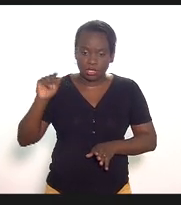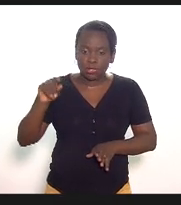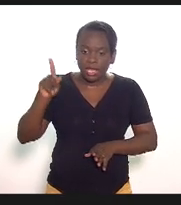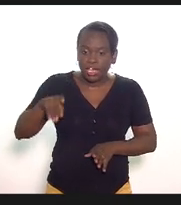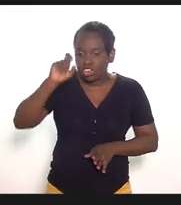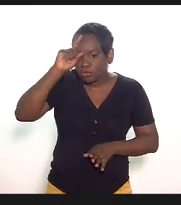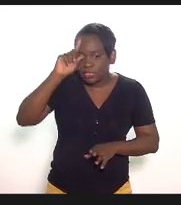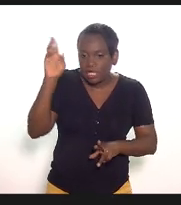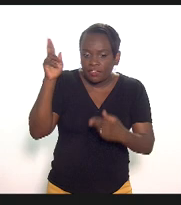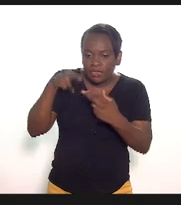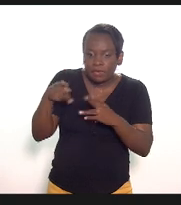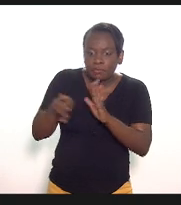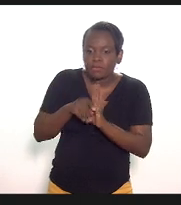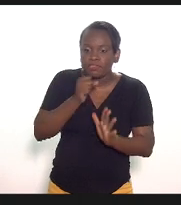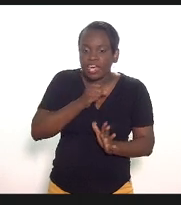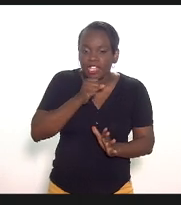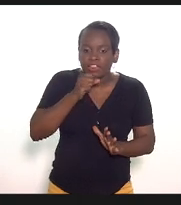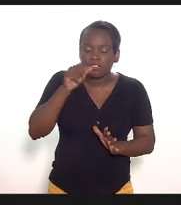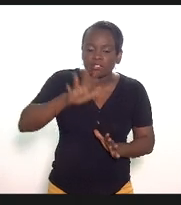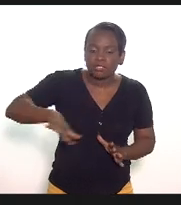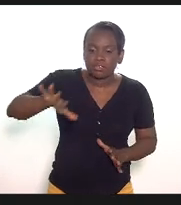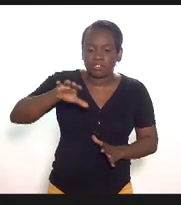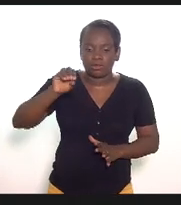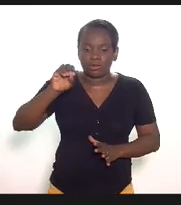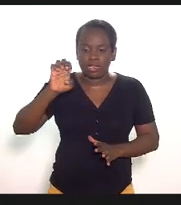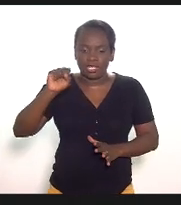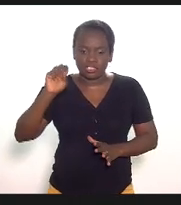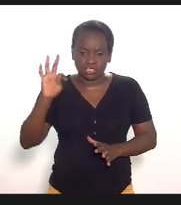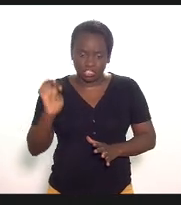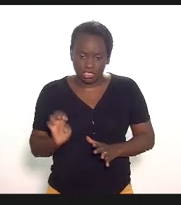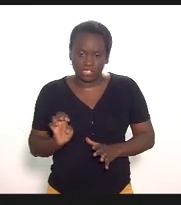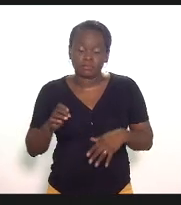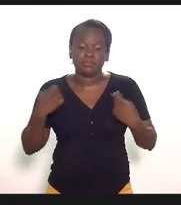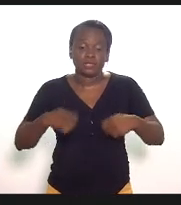referência para idoso na Zona Oeste. Nós temos que